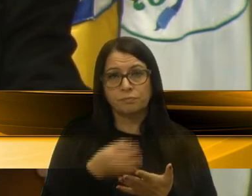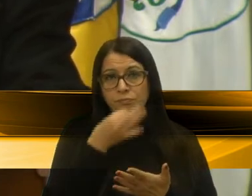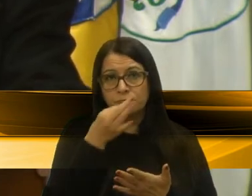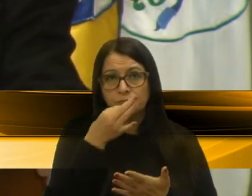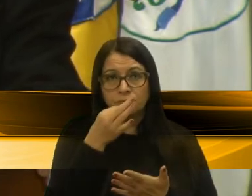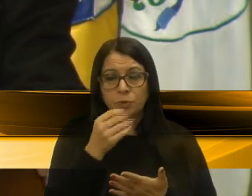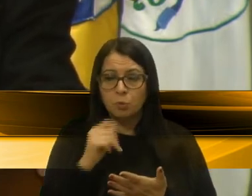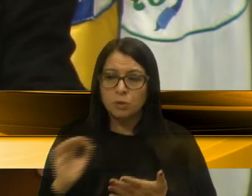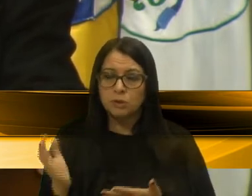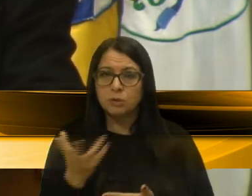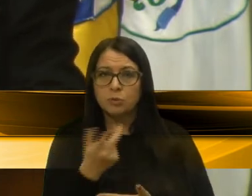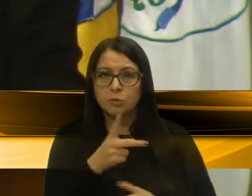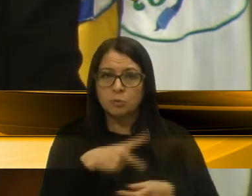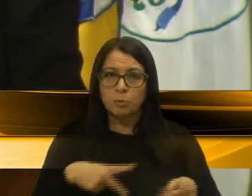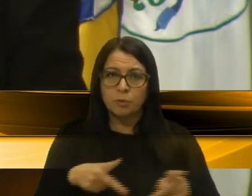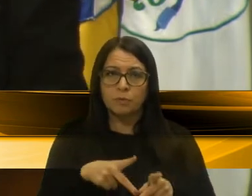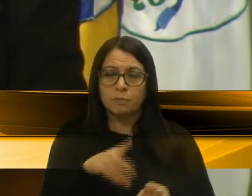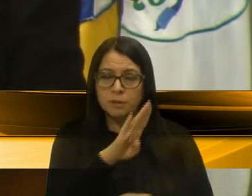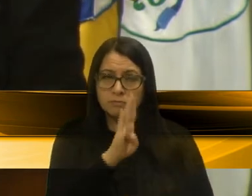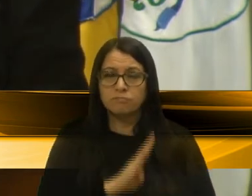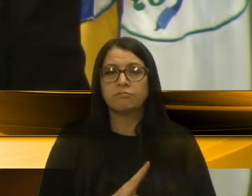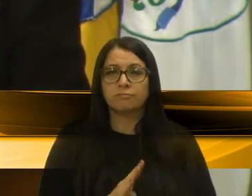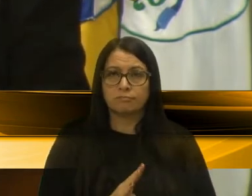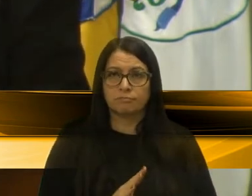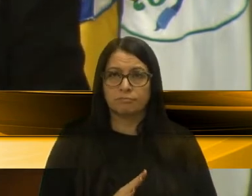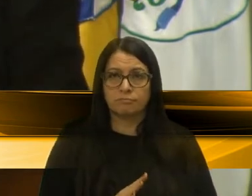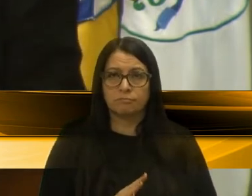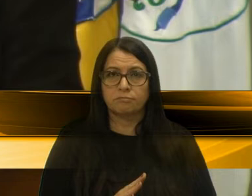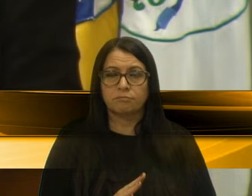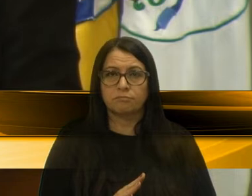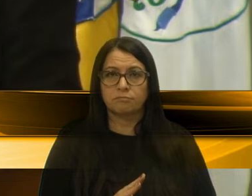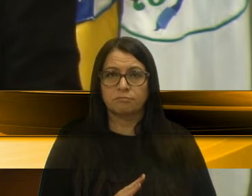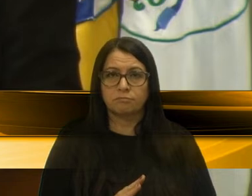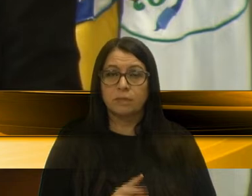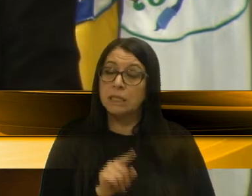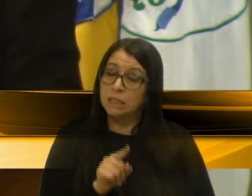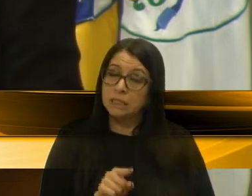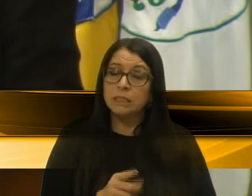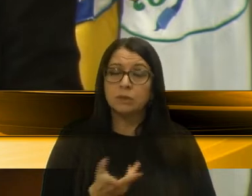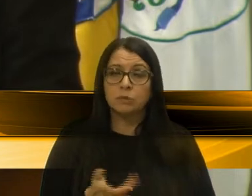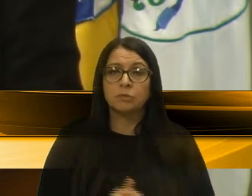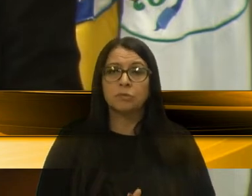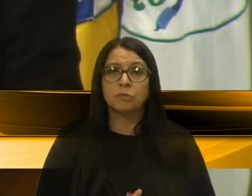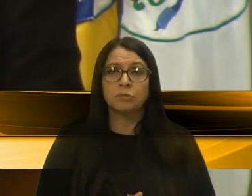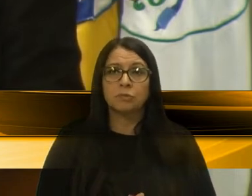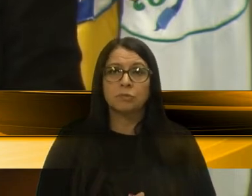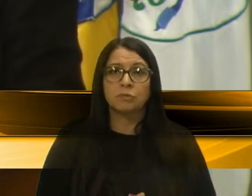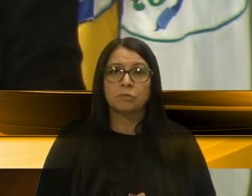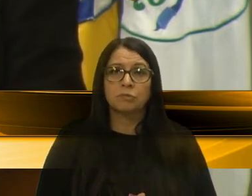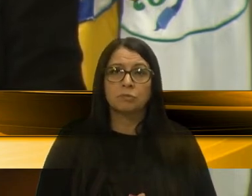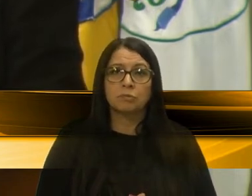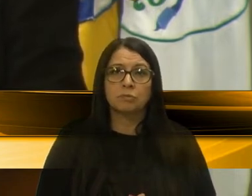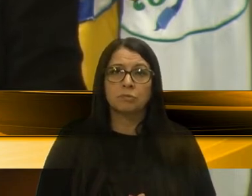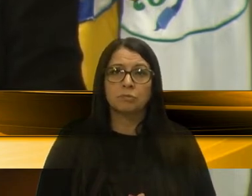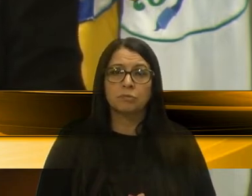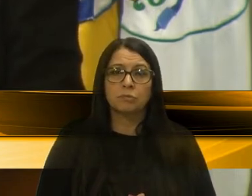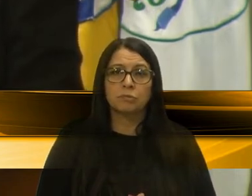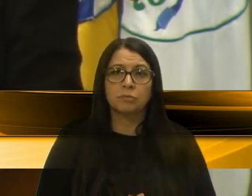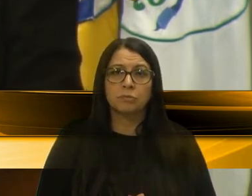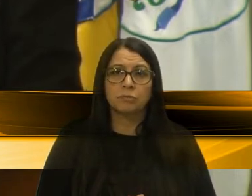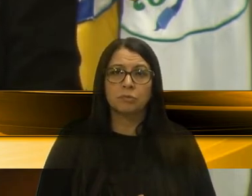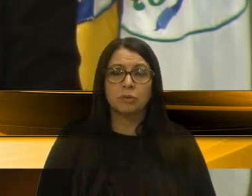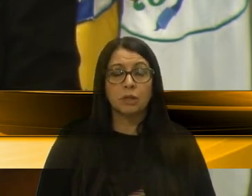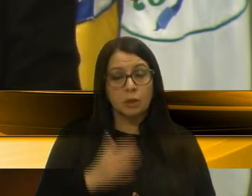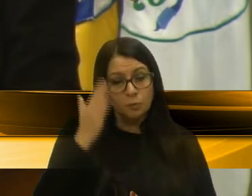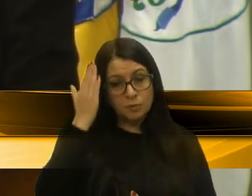da grande maioria do povo brasileiro. E nesse sentido é que eu procuro, e eu sei